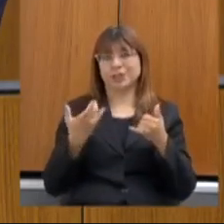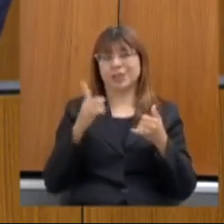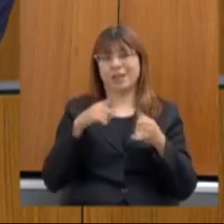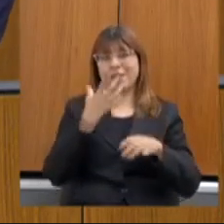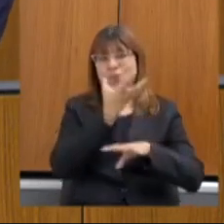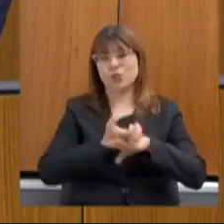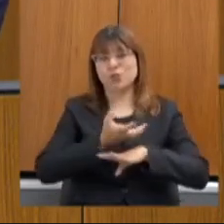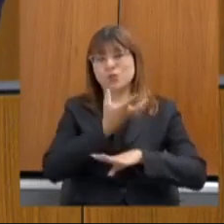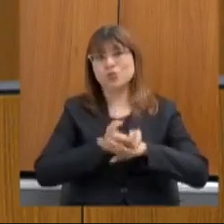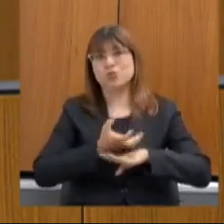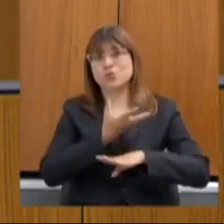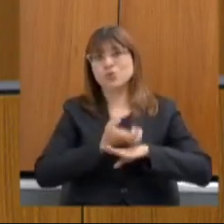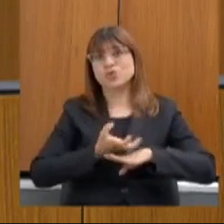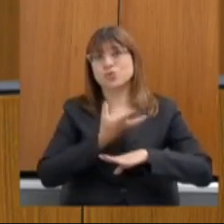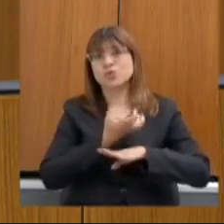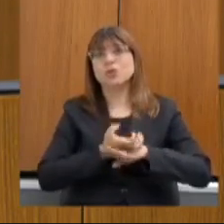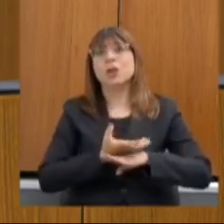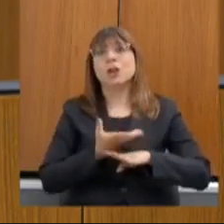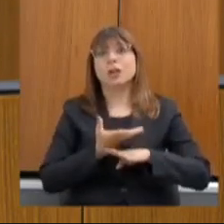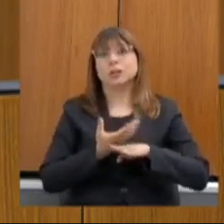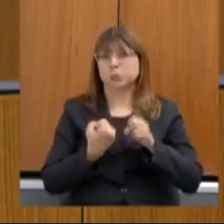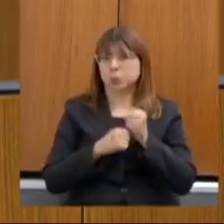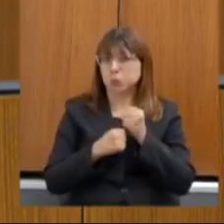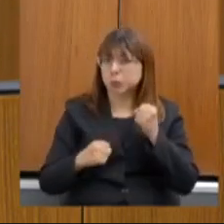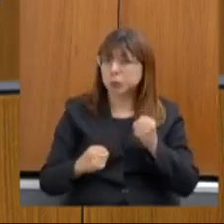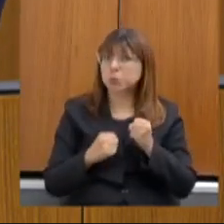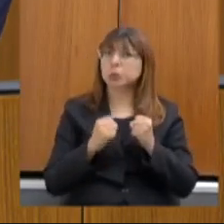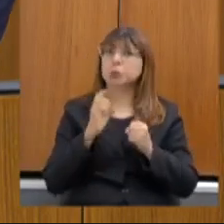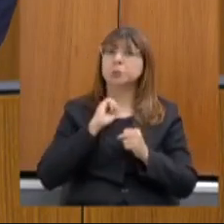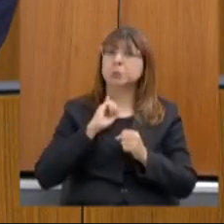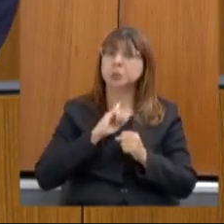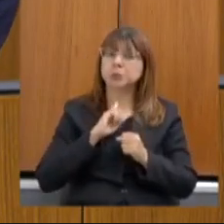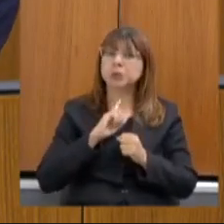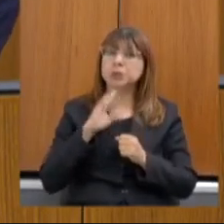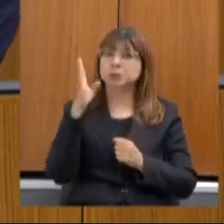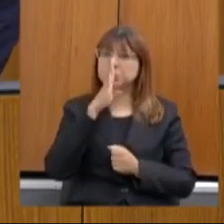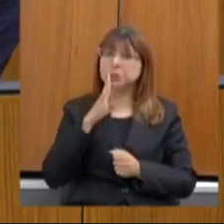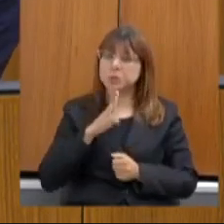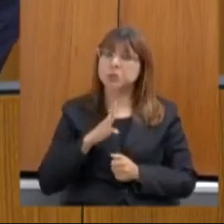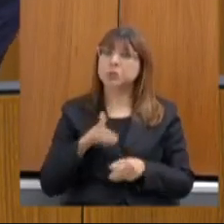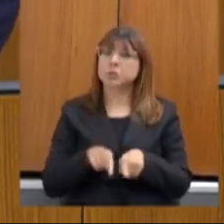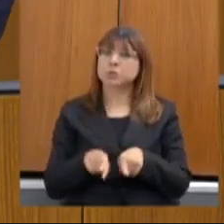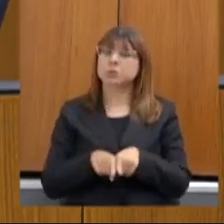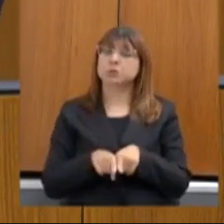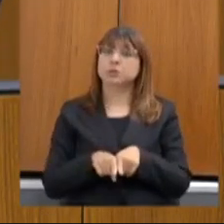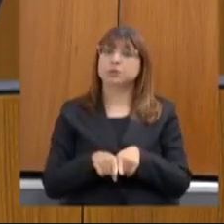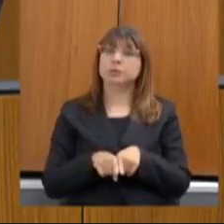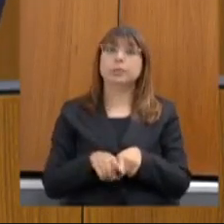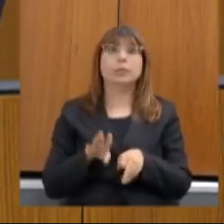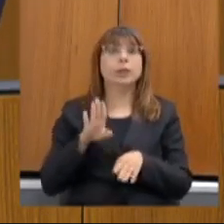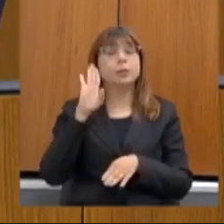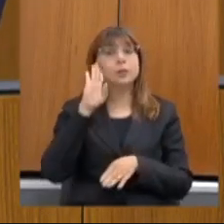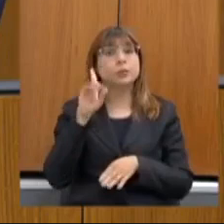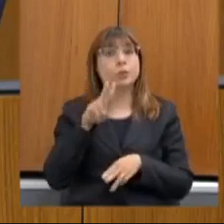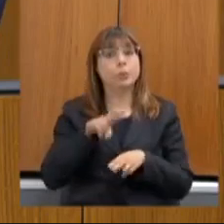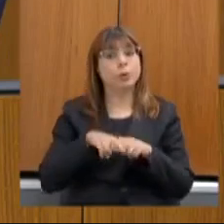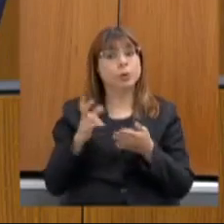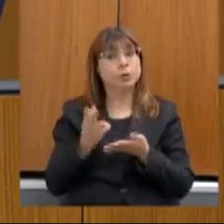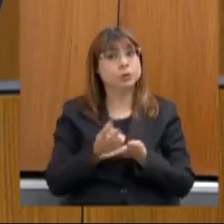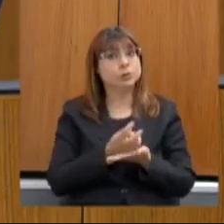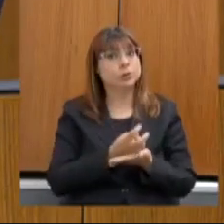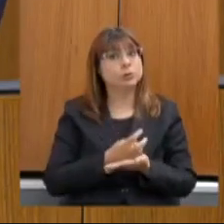ela hoje teve essa grande exposição em Minas Gerais e no Brasil principalmente Minas Gerais e em função de uma tributação